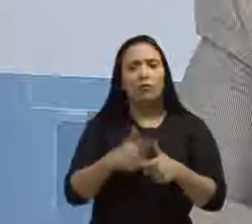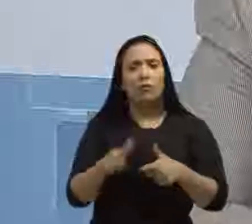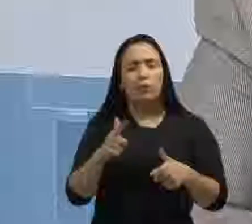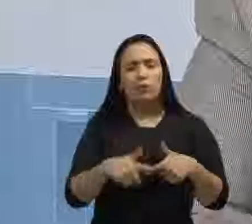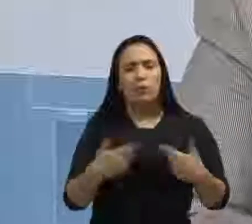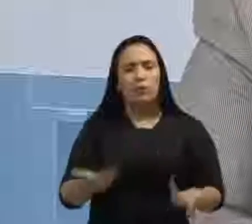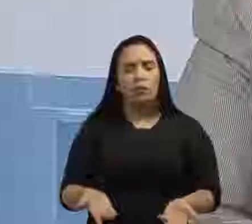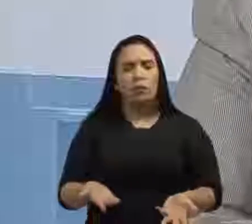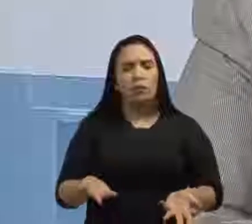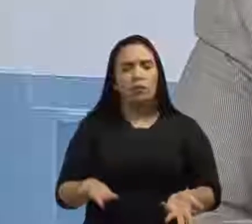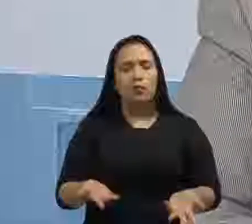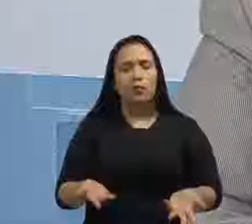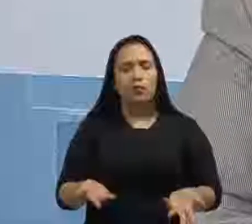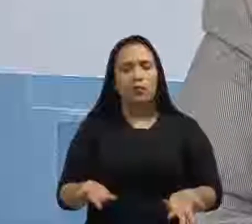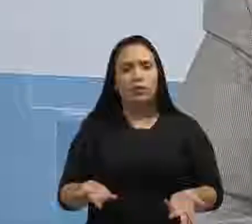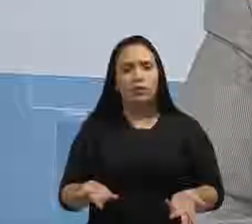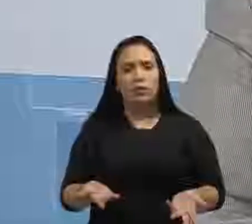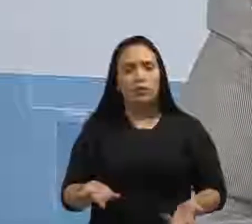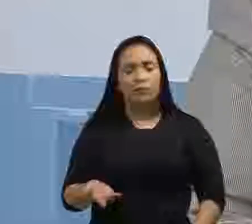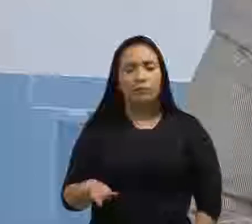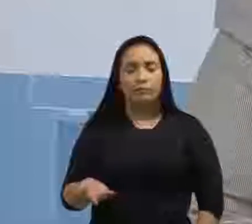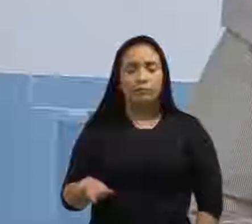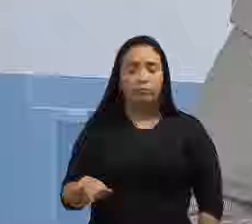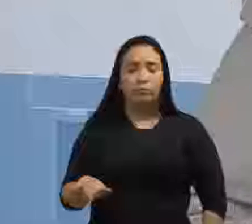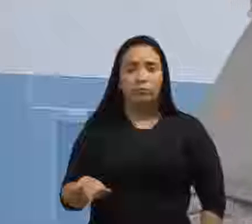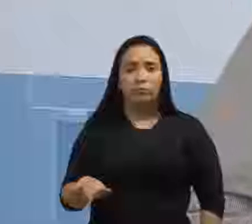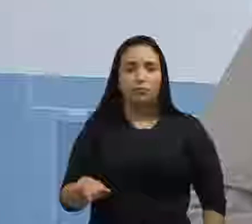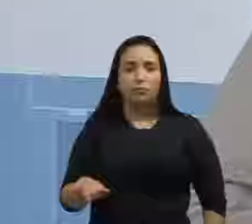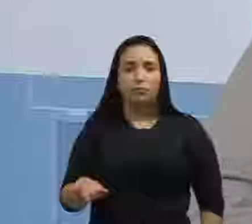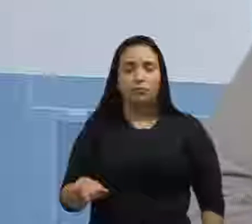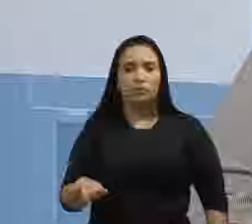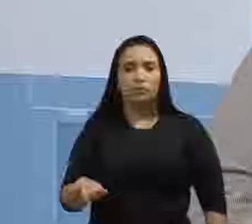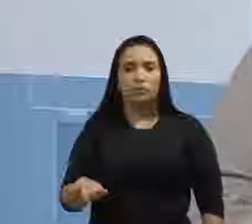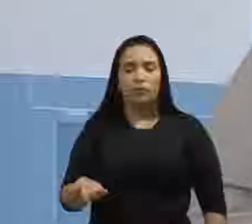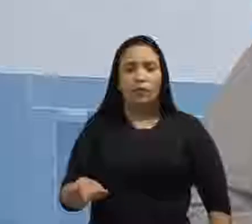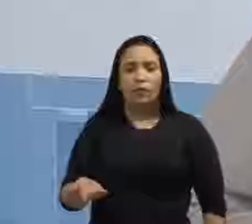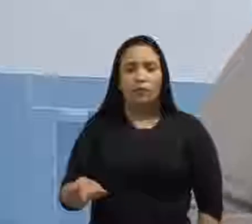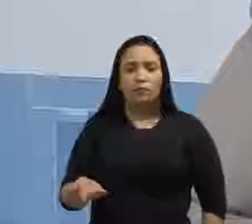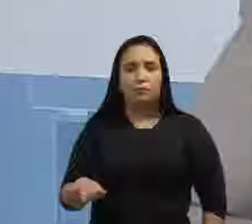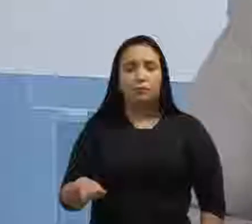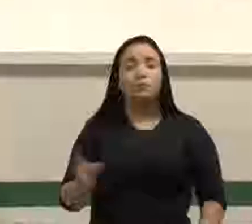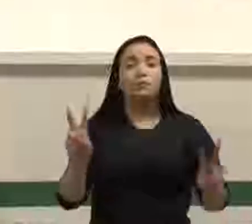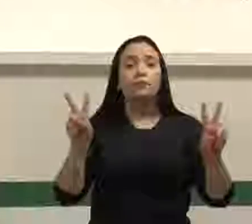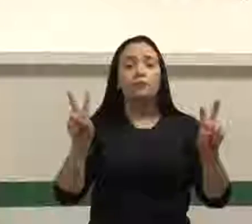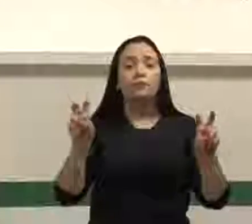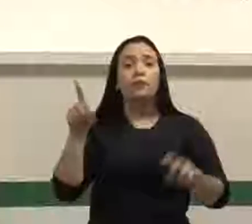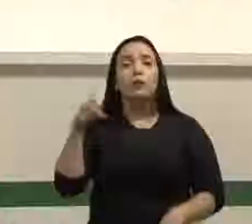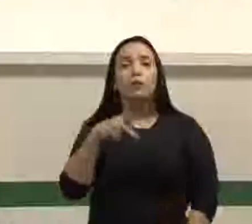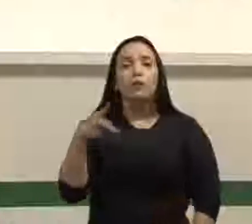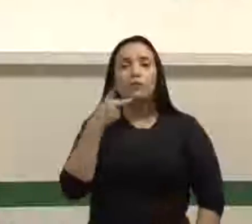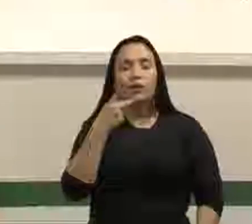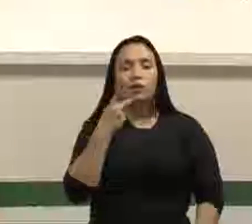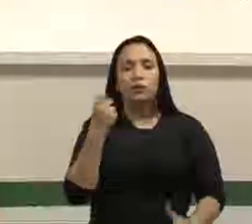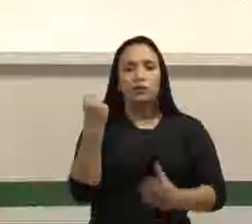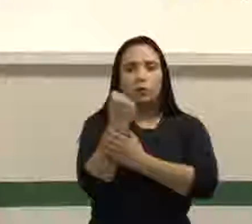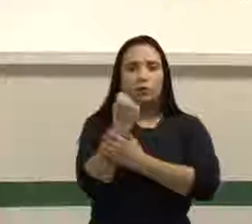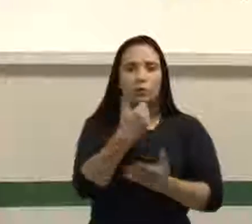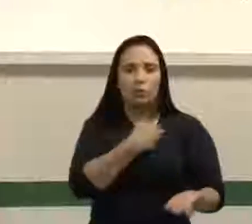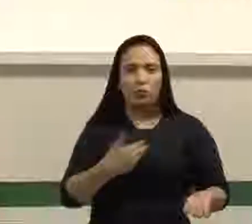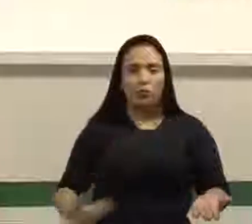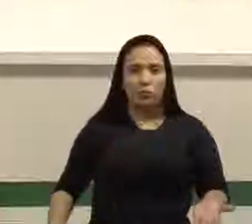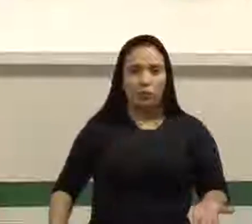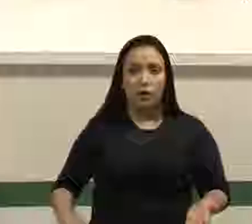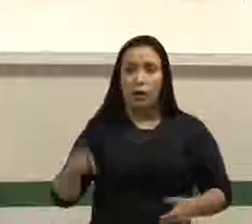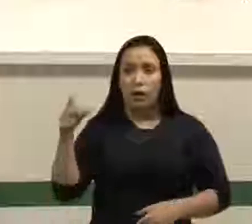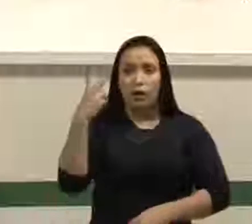presidente deu um tom essa semana, Luiz, e a passada em relação ao foco à segurança pública.